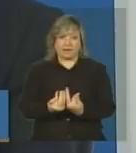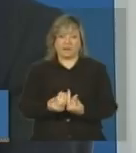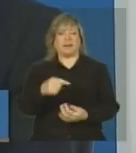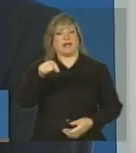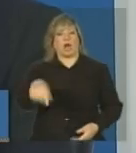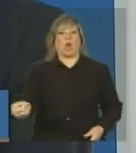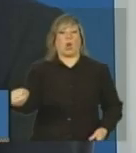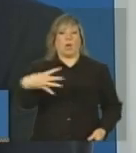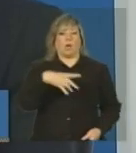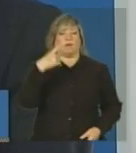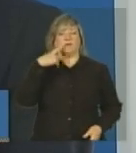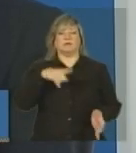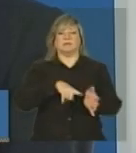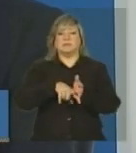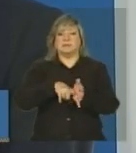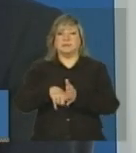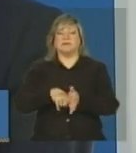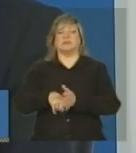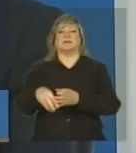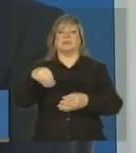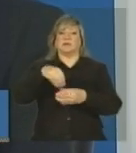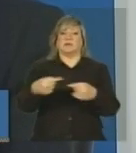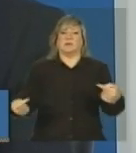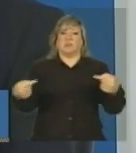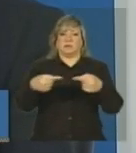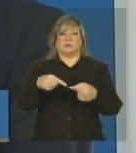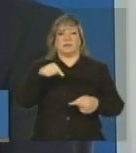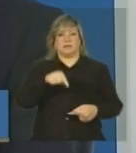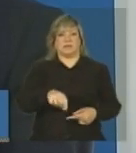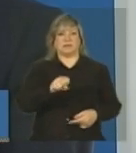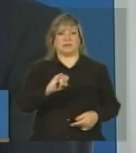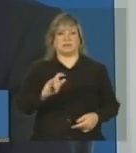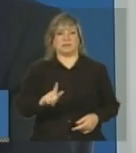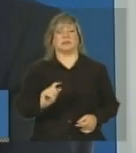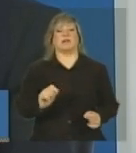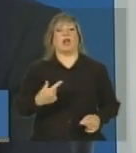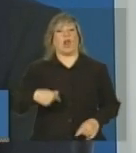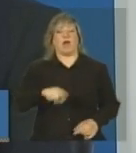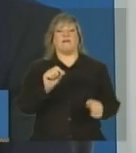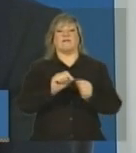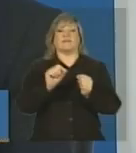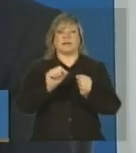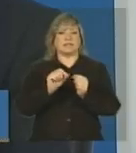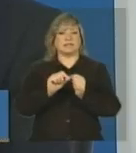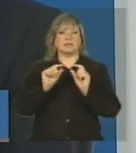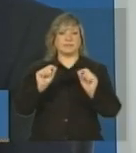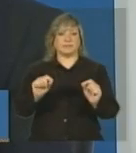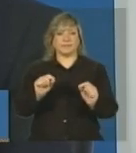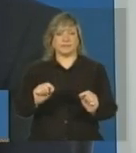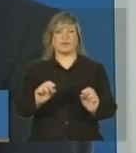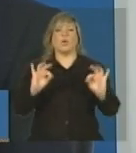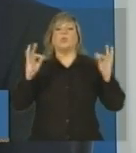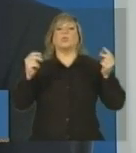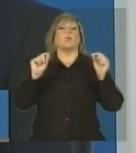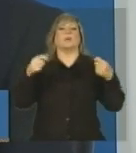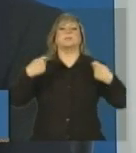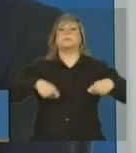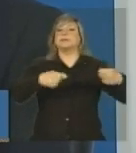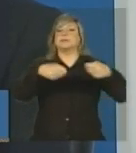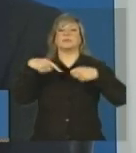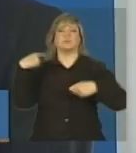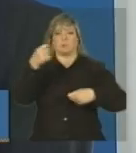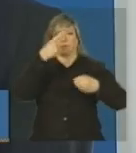novo de fiscalização será um componente do SIG-PBF e a gente nele vai tratar toda a demanda